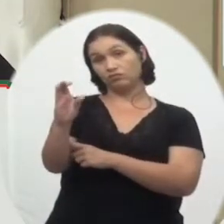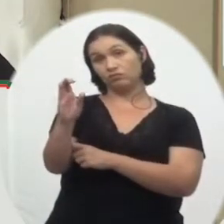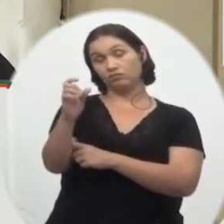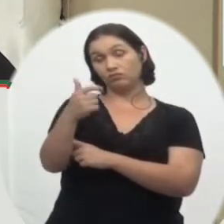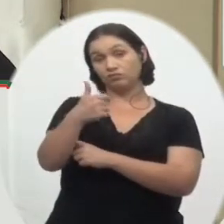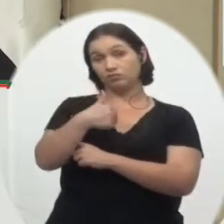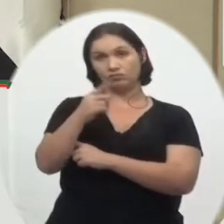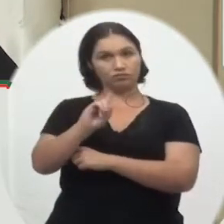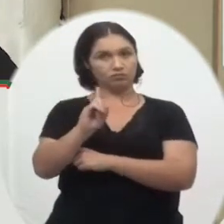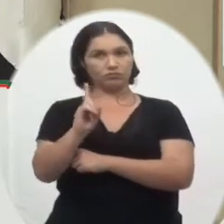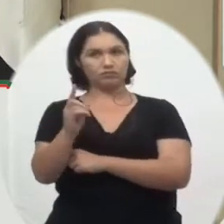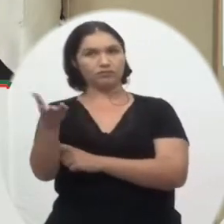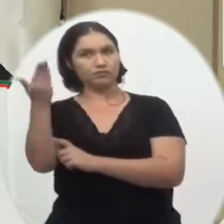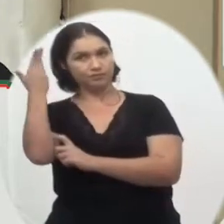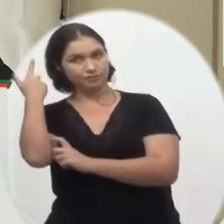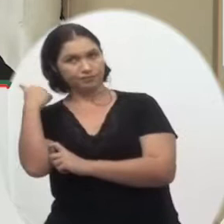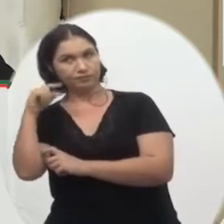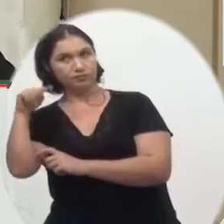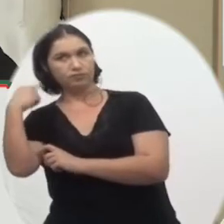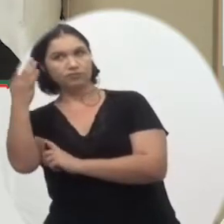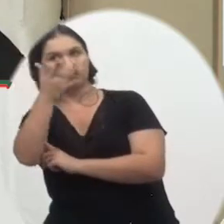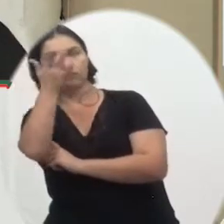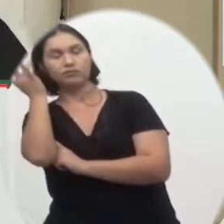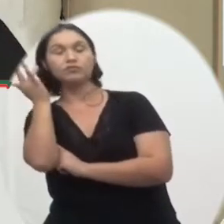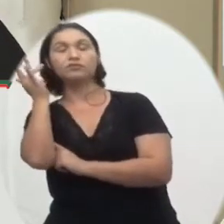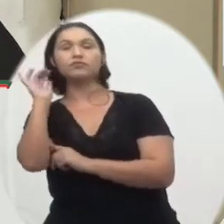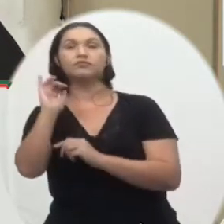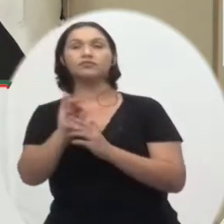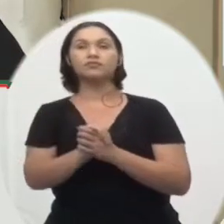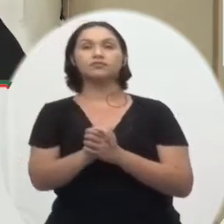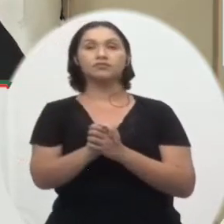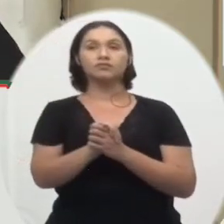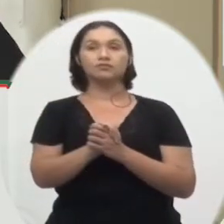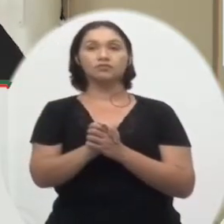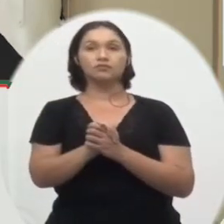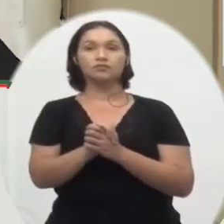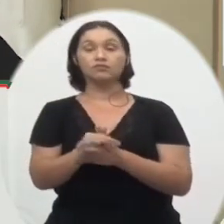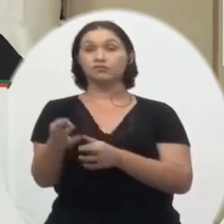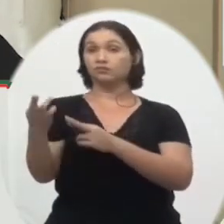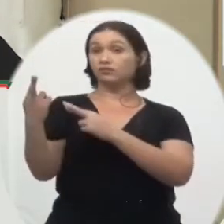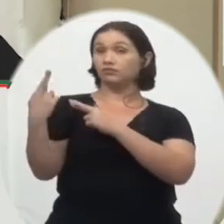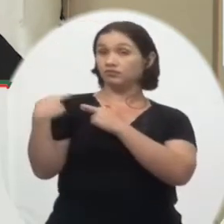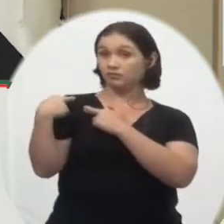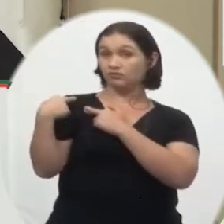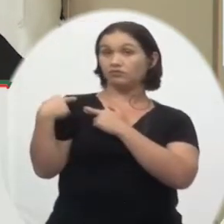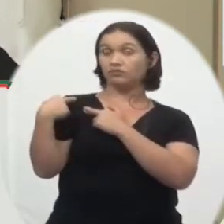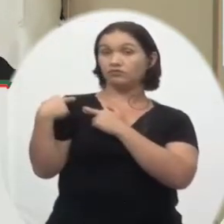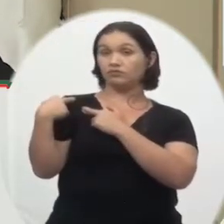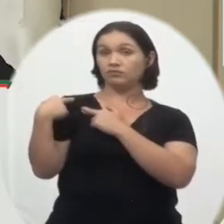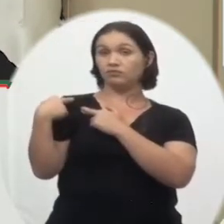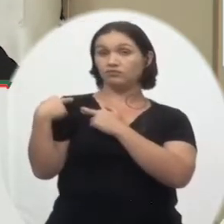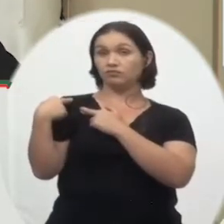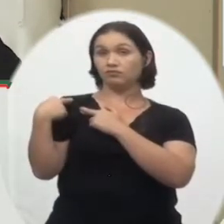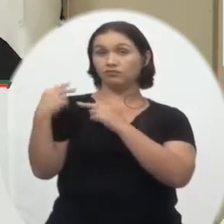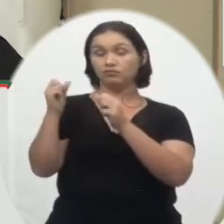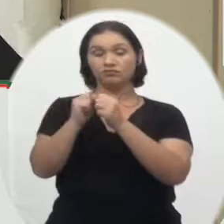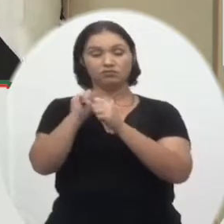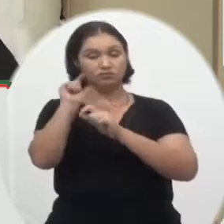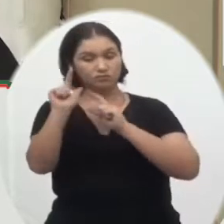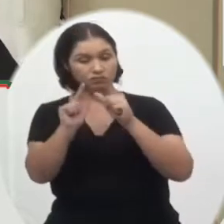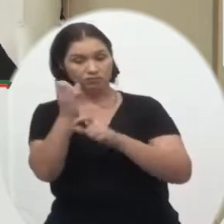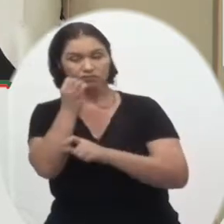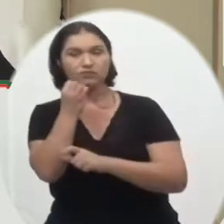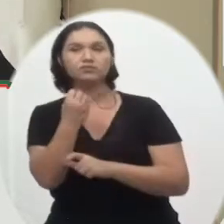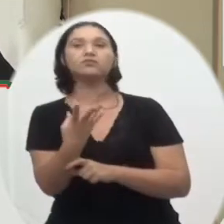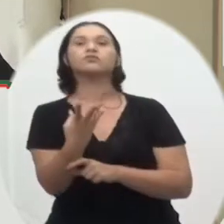tá? Era outro cidadão, que com muita responsabilidade deixou um legado lá na OABC para a gente